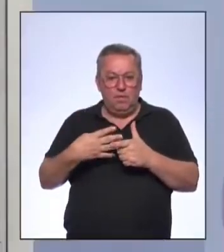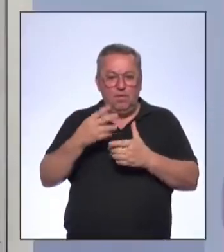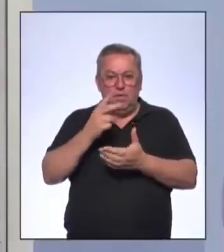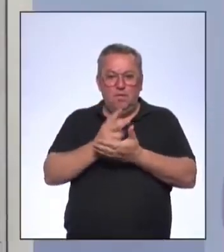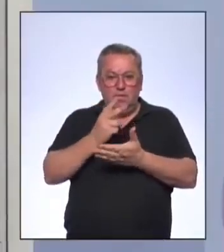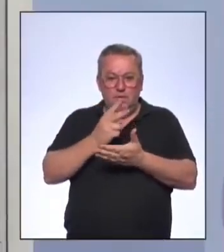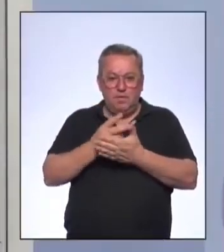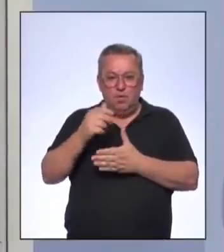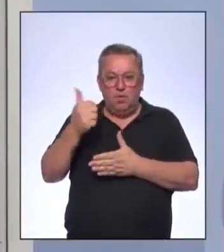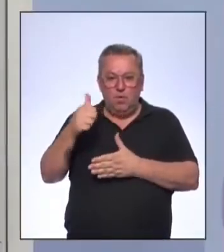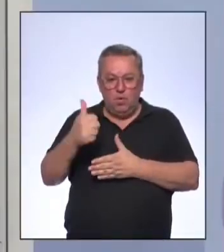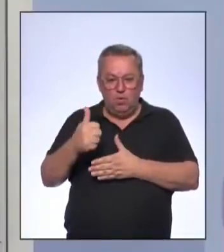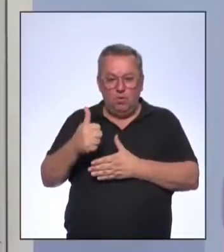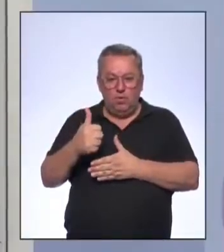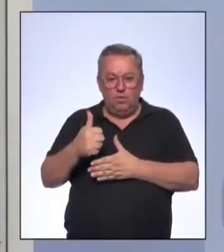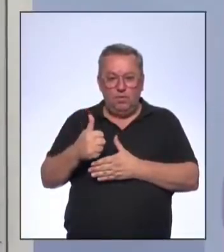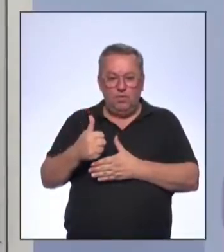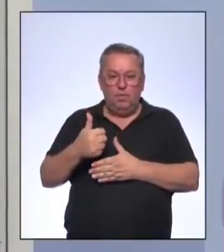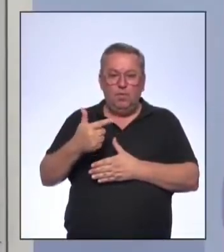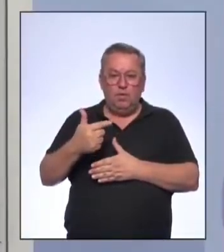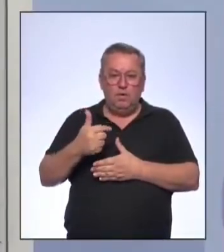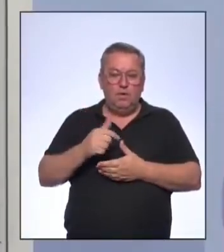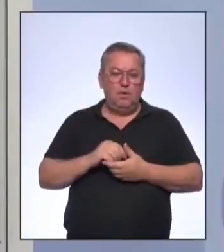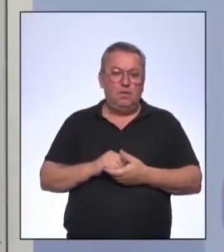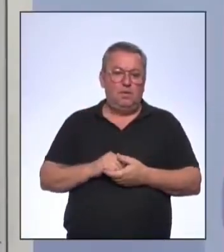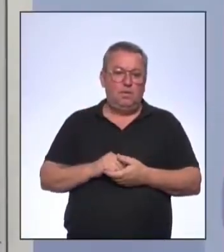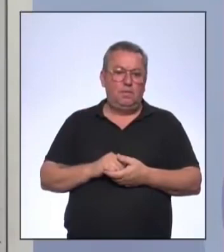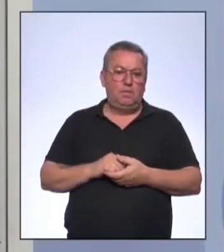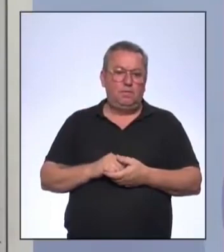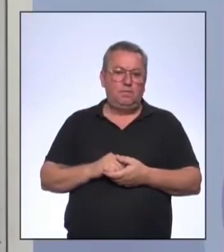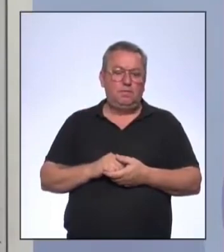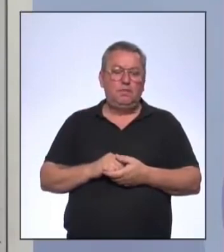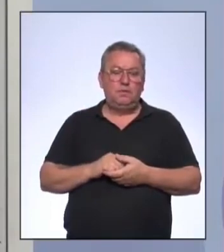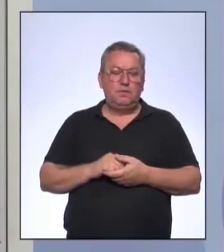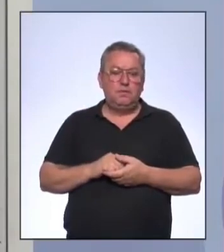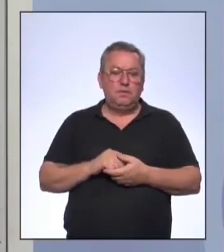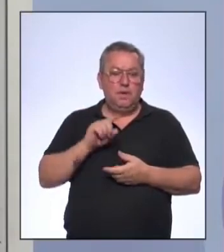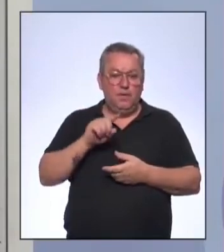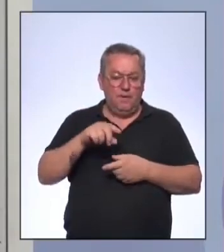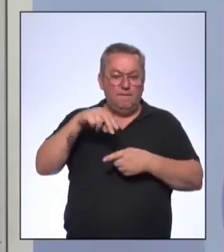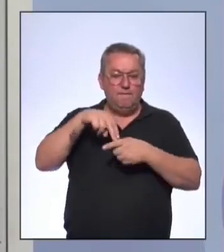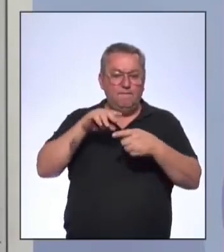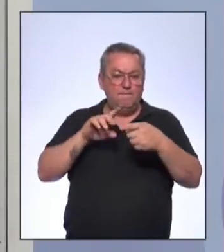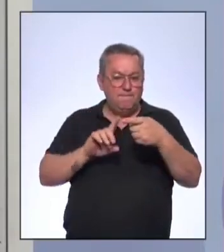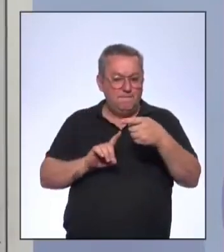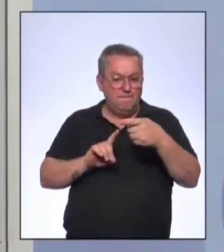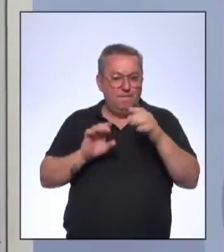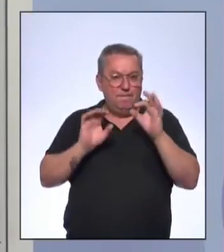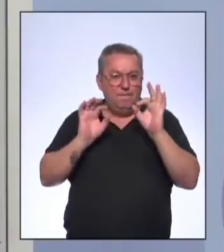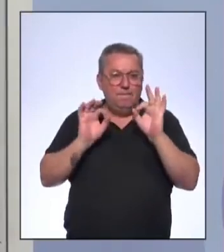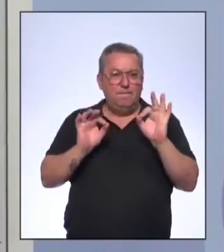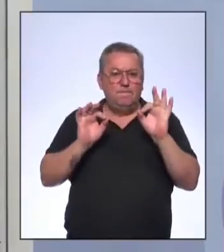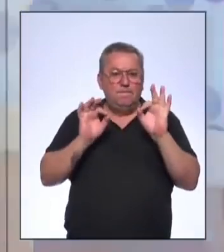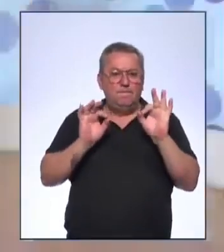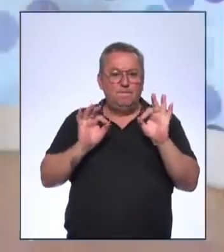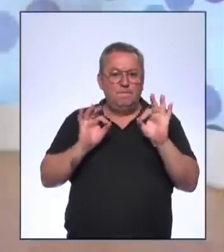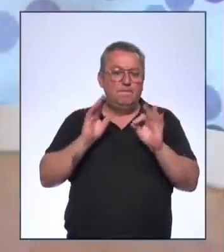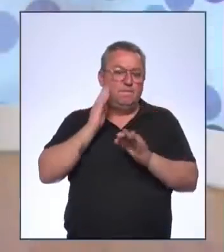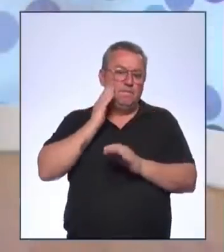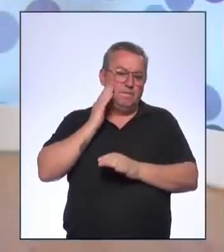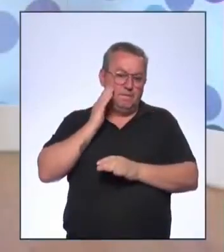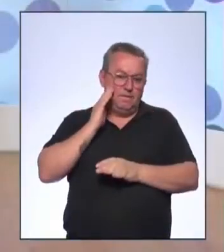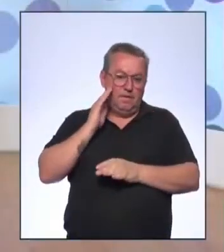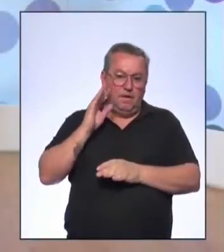mesma coisa que dividir 11 sobre 12. Então essa é a fração. Beleza, Alê? Ficou ótimo. E você sabe, Jonas,